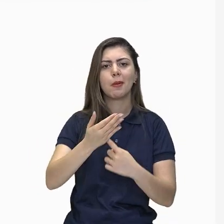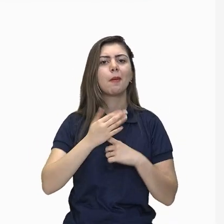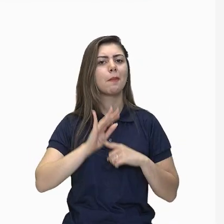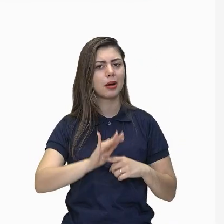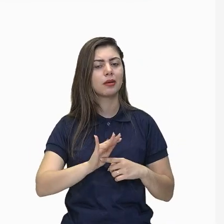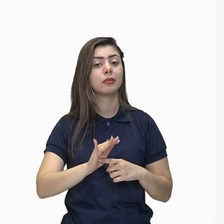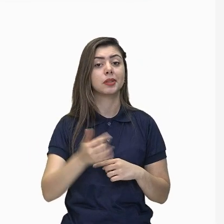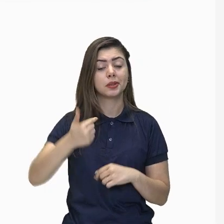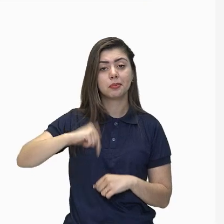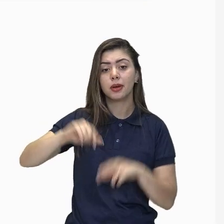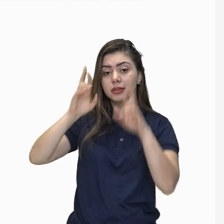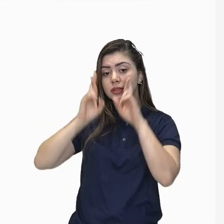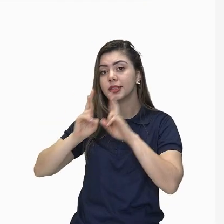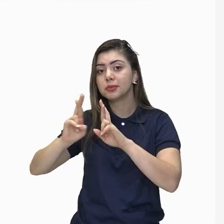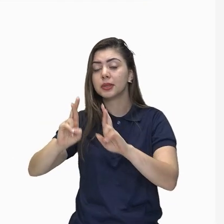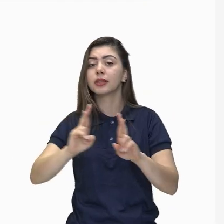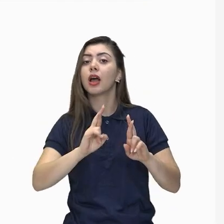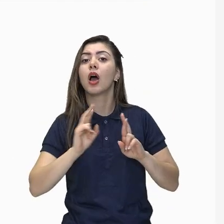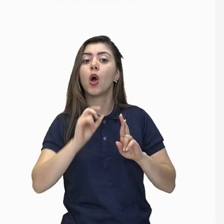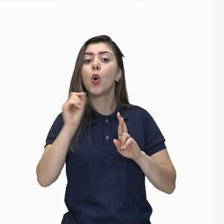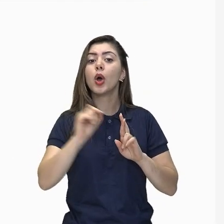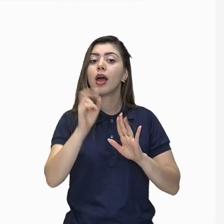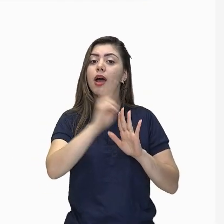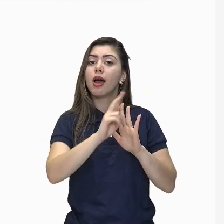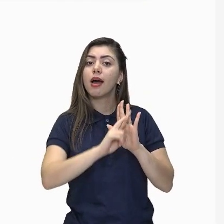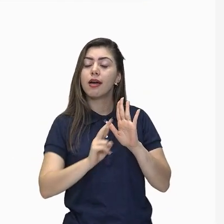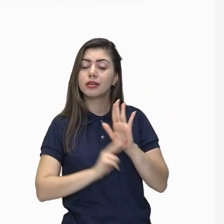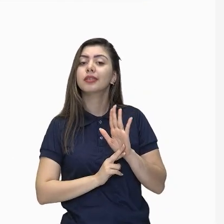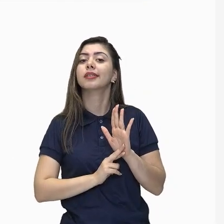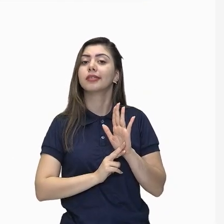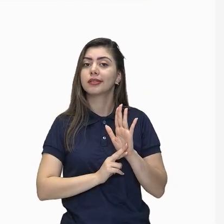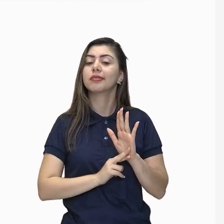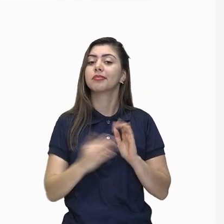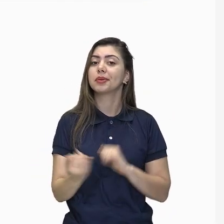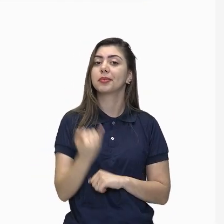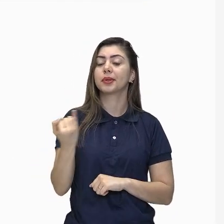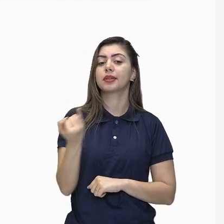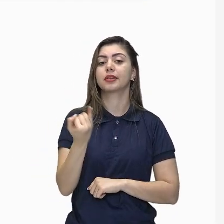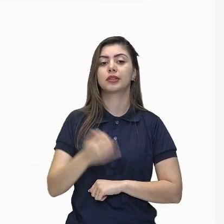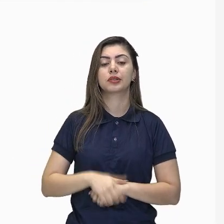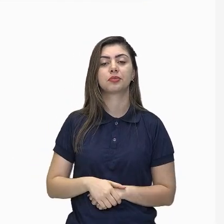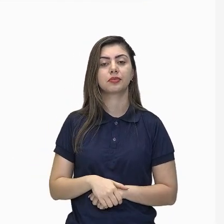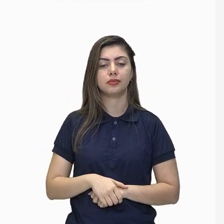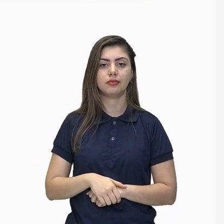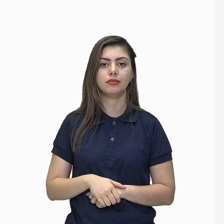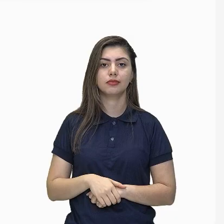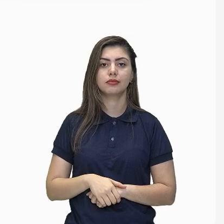o respeito às regras e ao grupo. Então, você saber